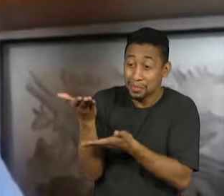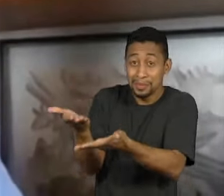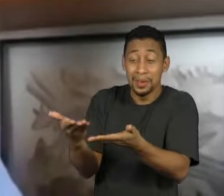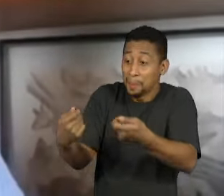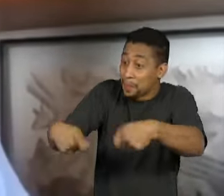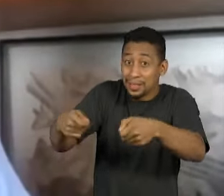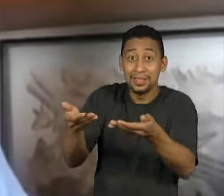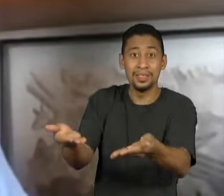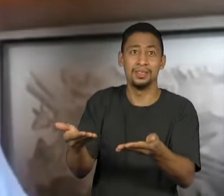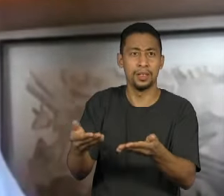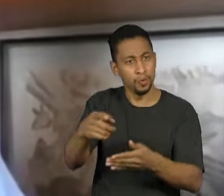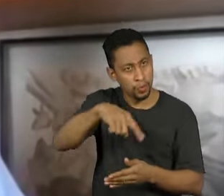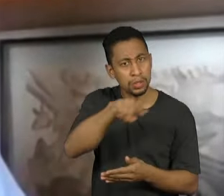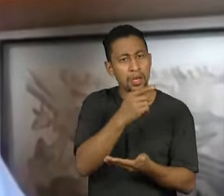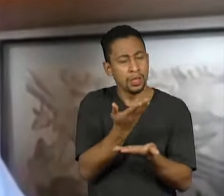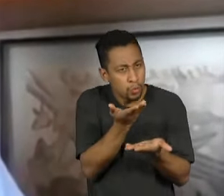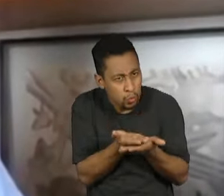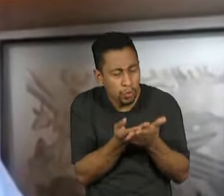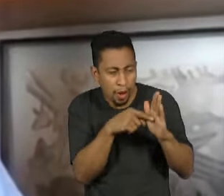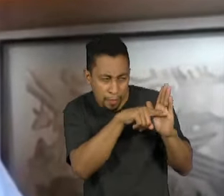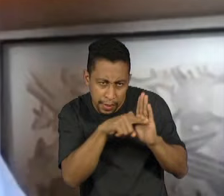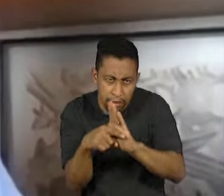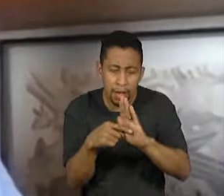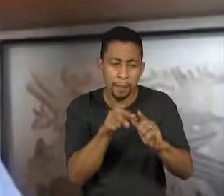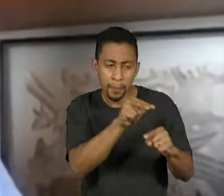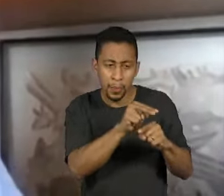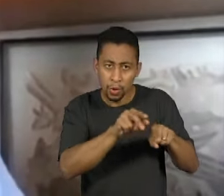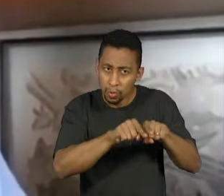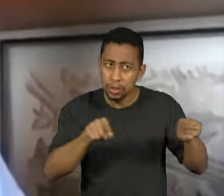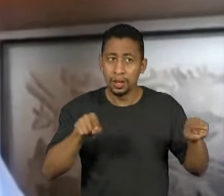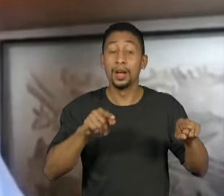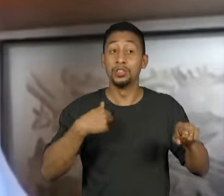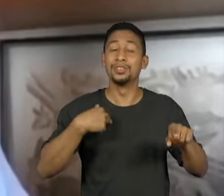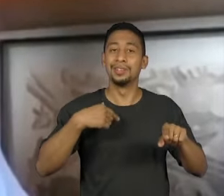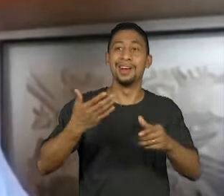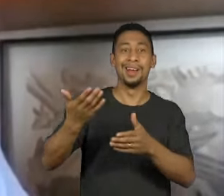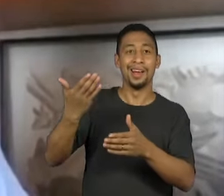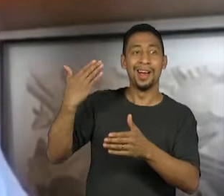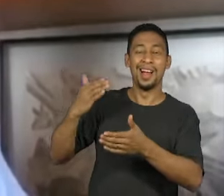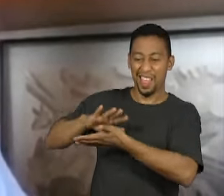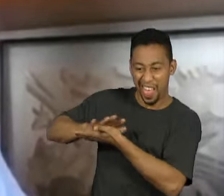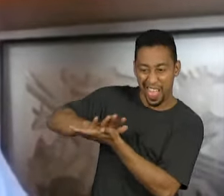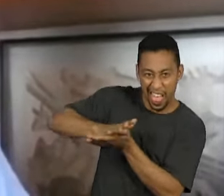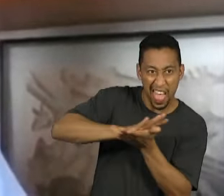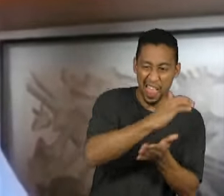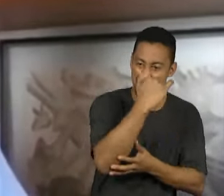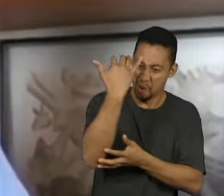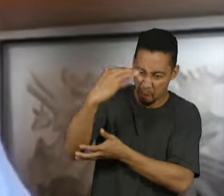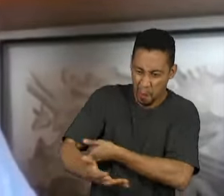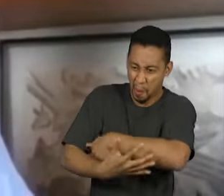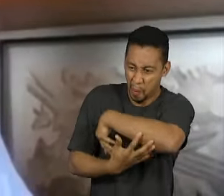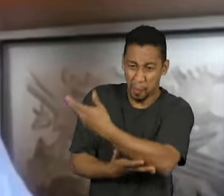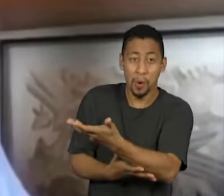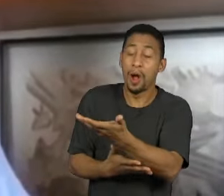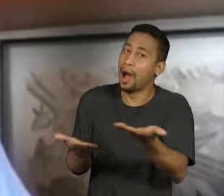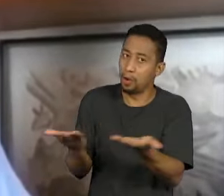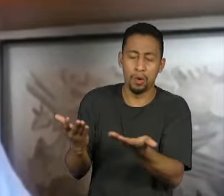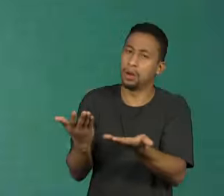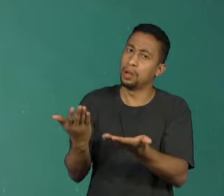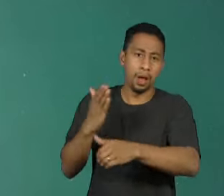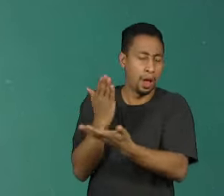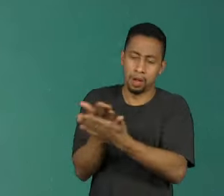essa lição de casa é a gente de refazer o que a gente desmatou ilegalmente no passado, o que não deveria ter cortado,